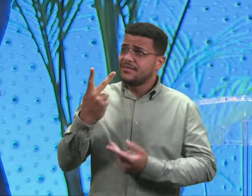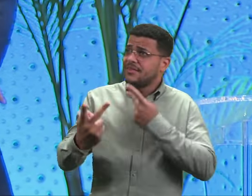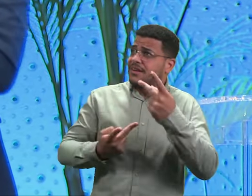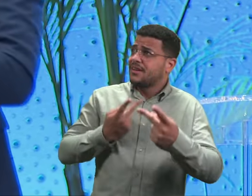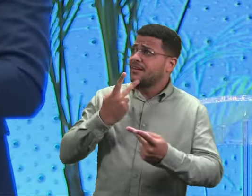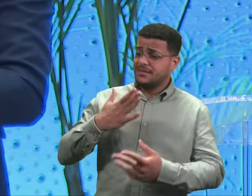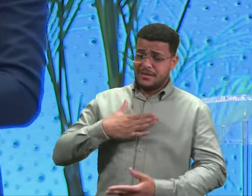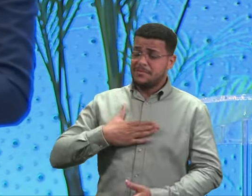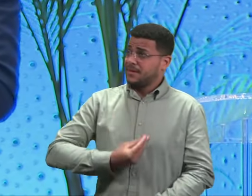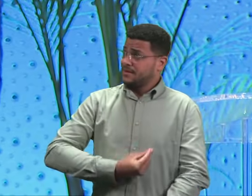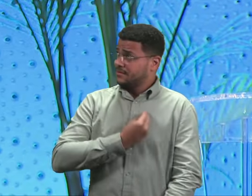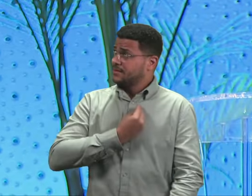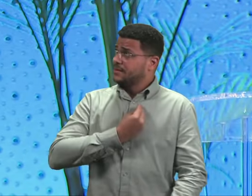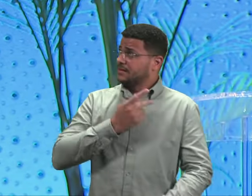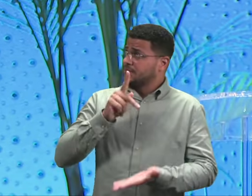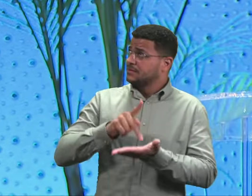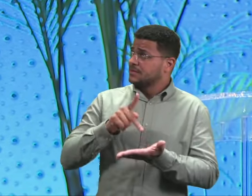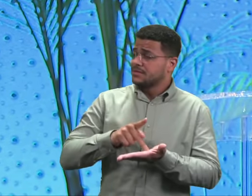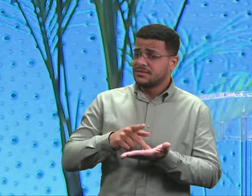Mas a verdade é que